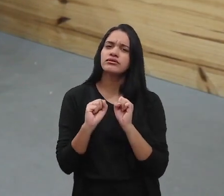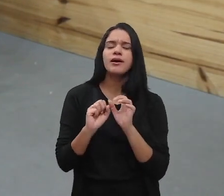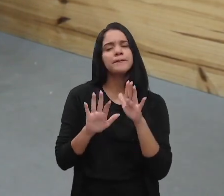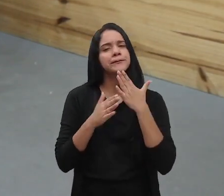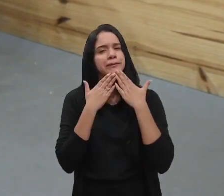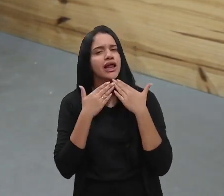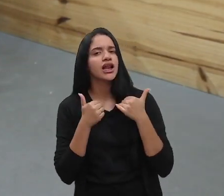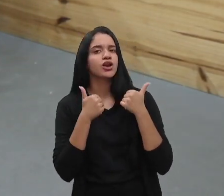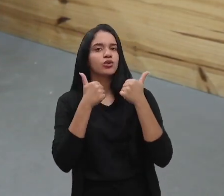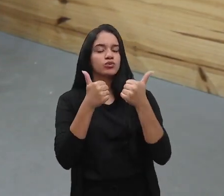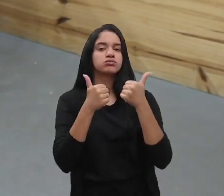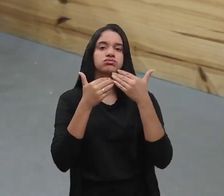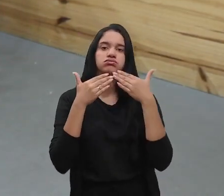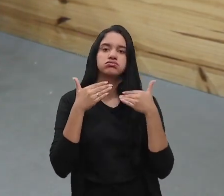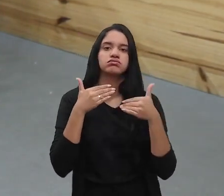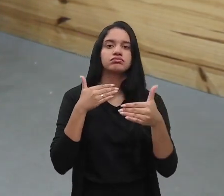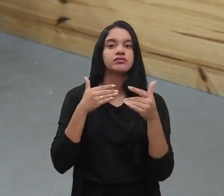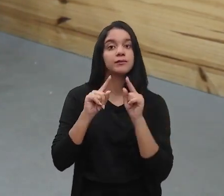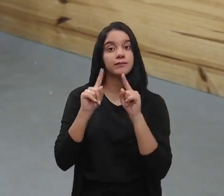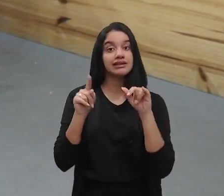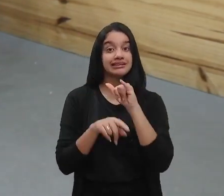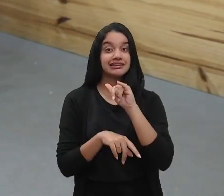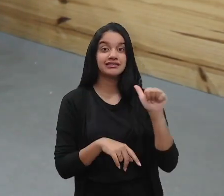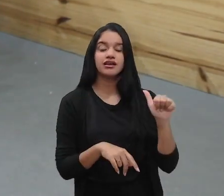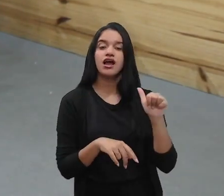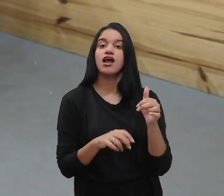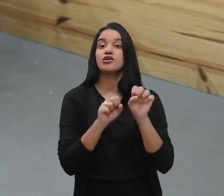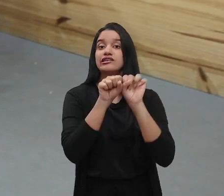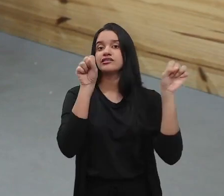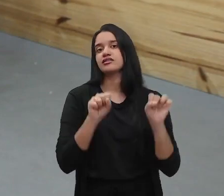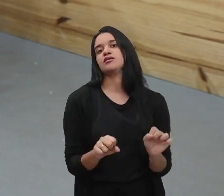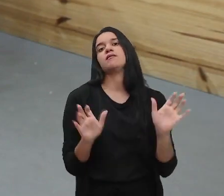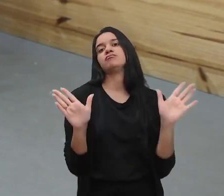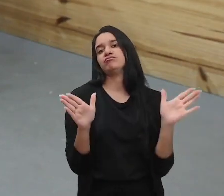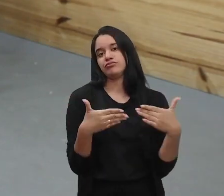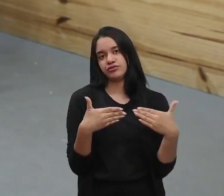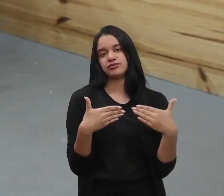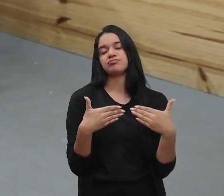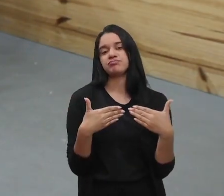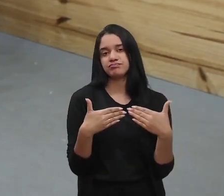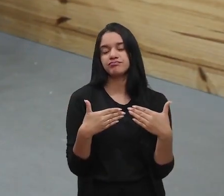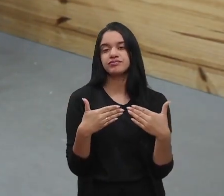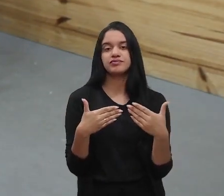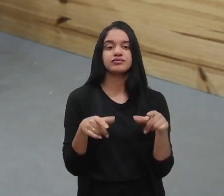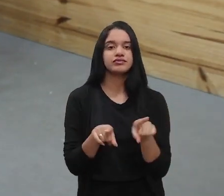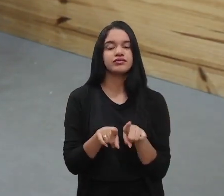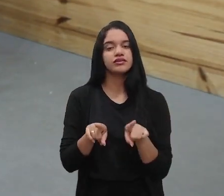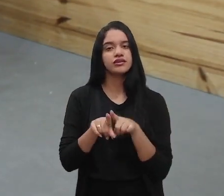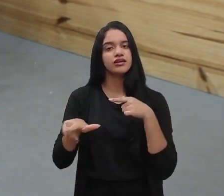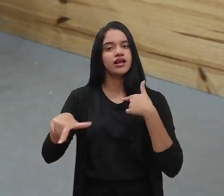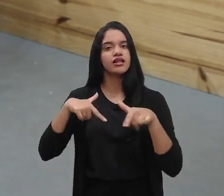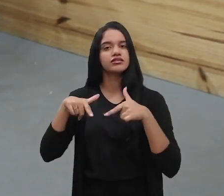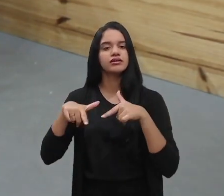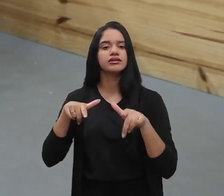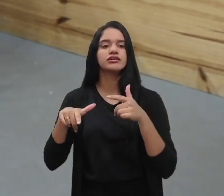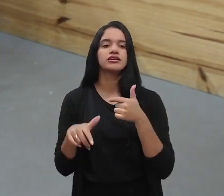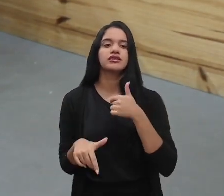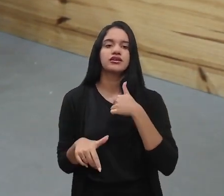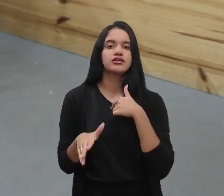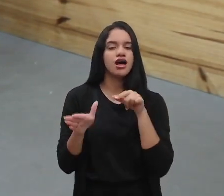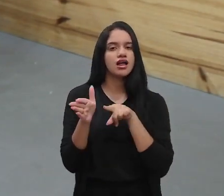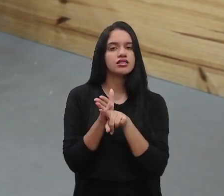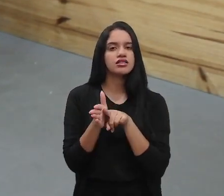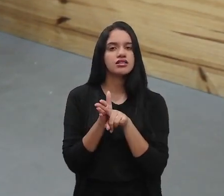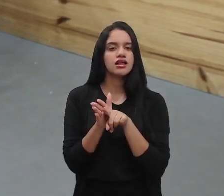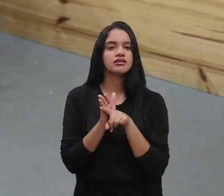melhore mais na frente. Na inteligência artificial, não. É um sistema fechado. Então, muitas das vezes, quando a gente vai trabalhar, eu estava fazendo análise de currículo esses dias